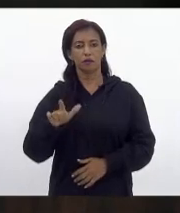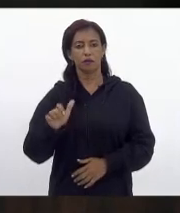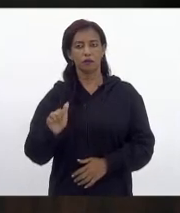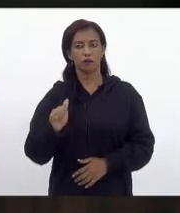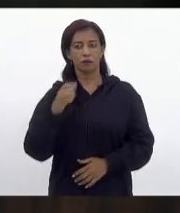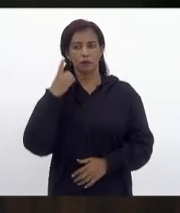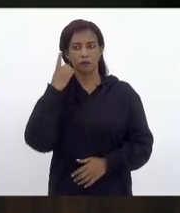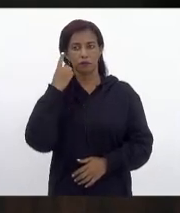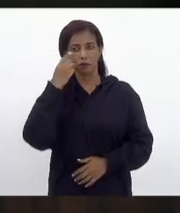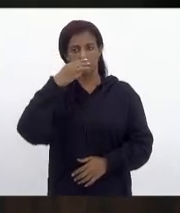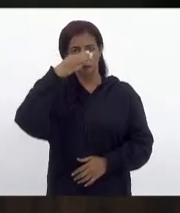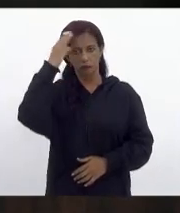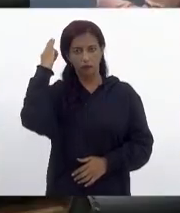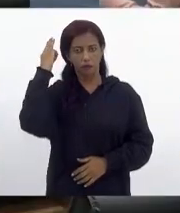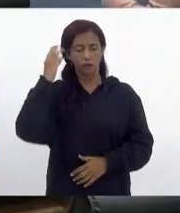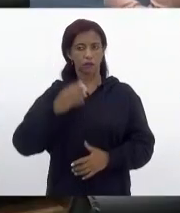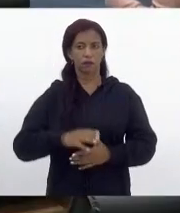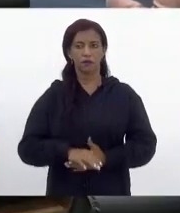Deputado Márcio Pacheco.